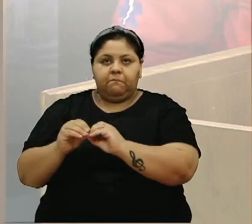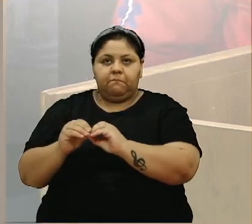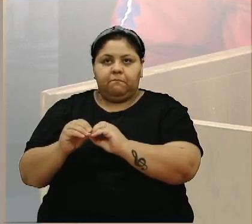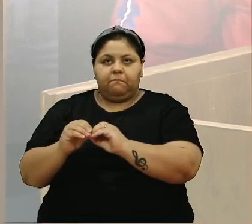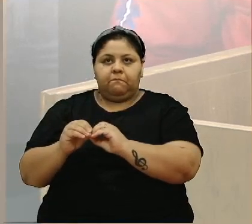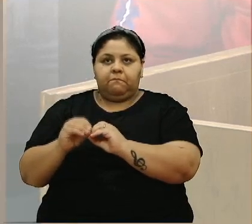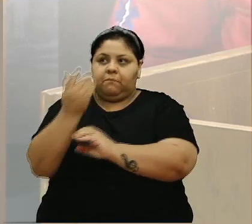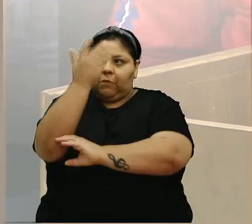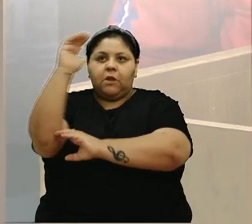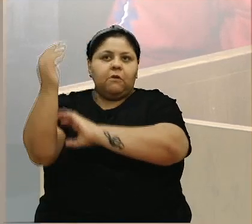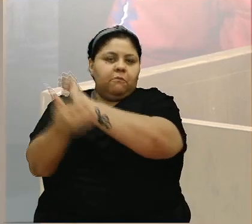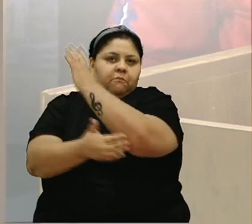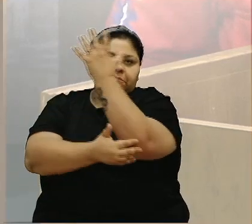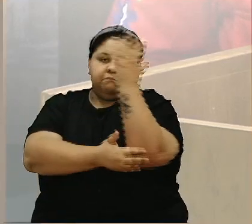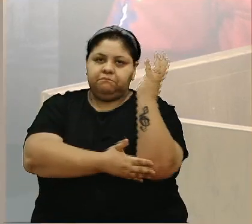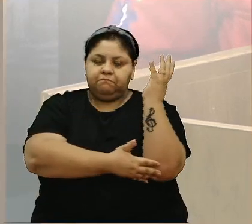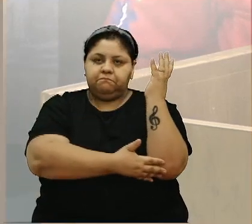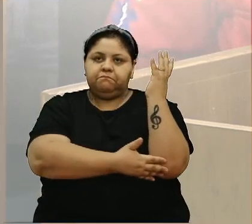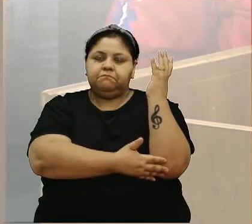de árvores